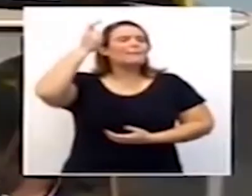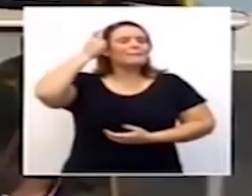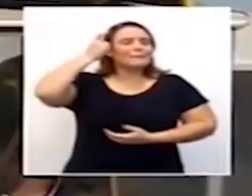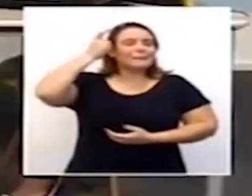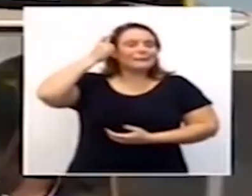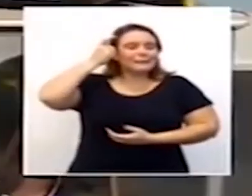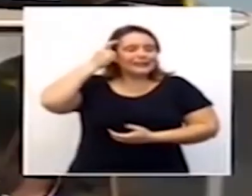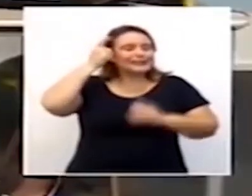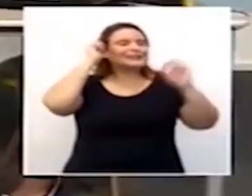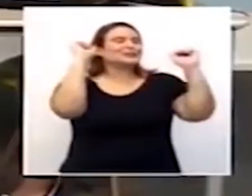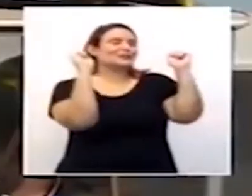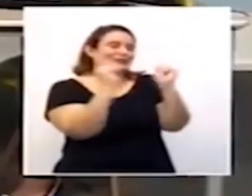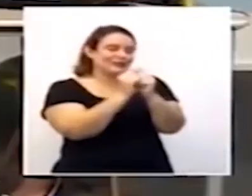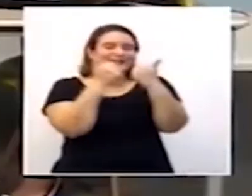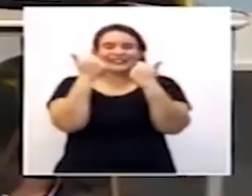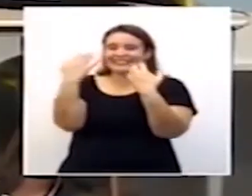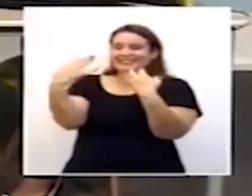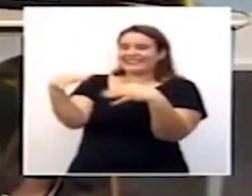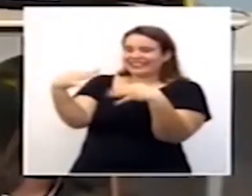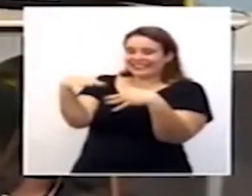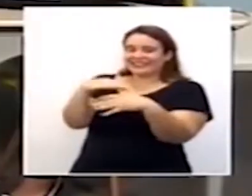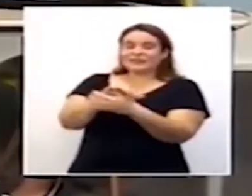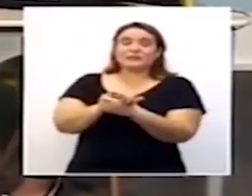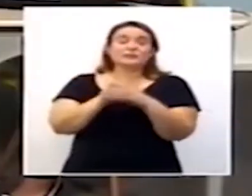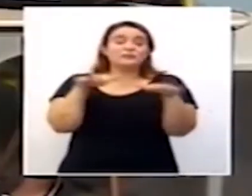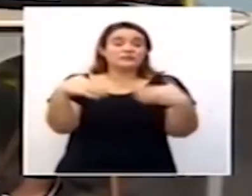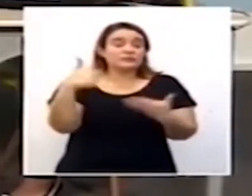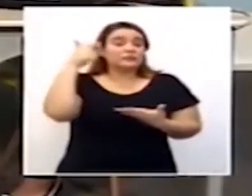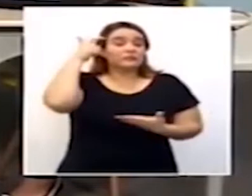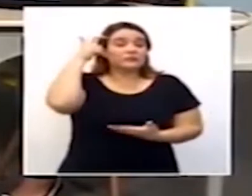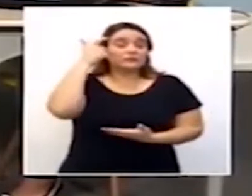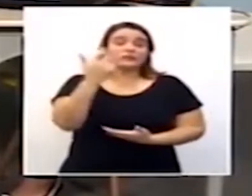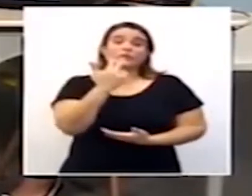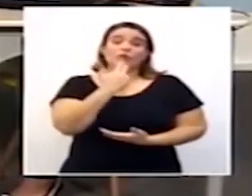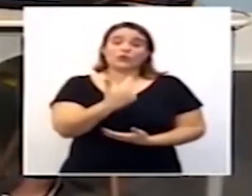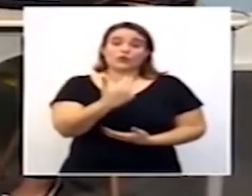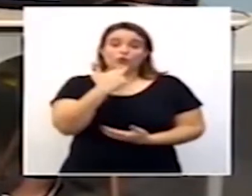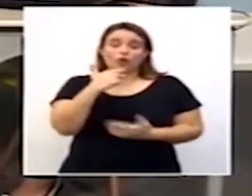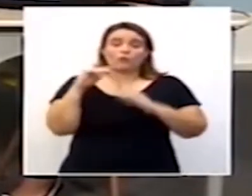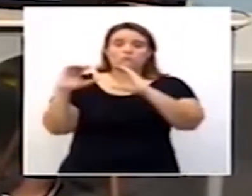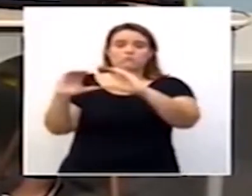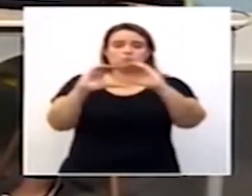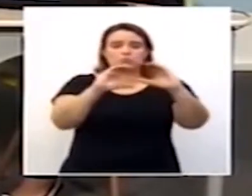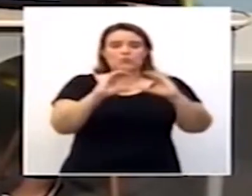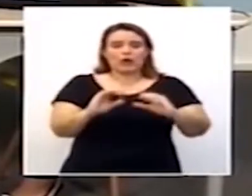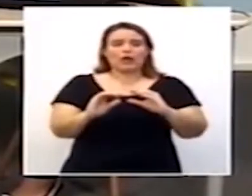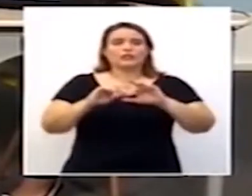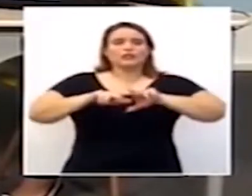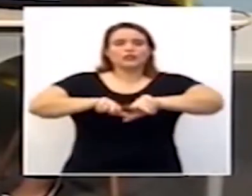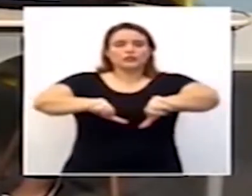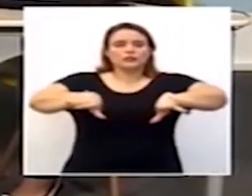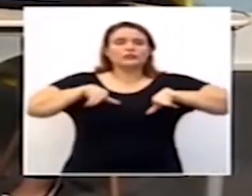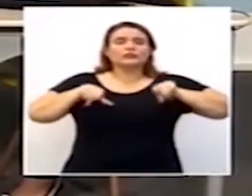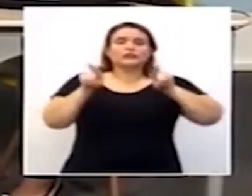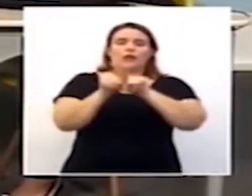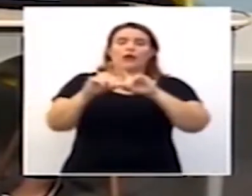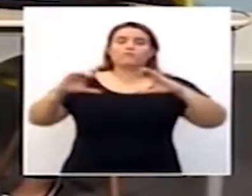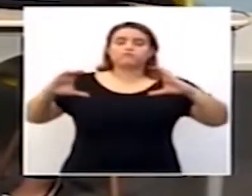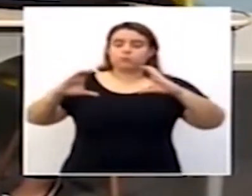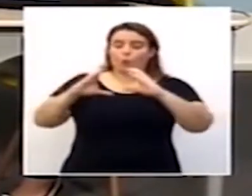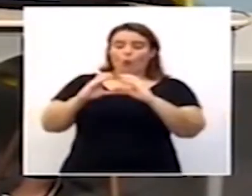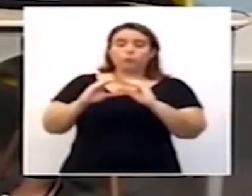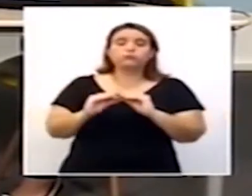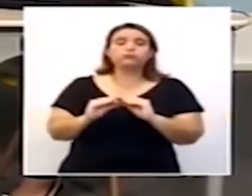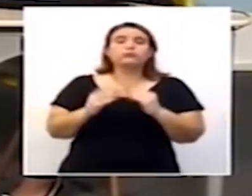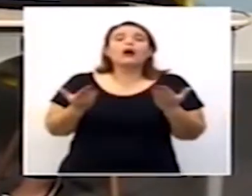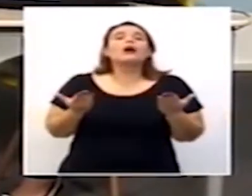pensar juntos aqui juntos né então o que que essa diversidade de cores e tamanhos né E até os formatos né O quê que isso tudo